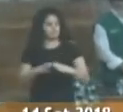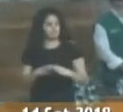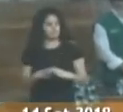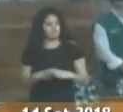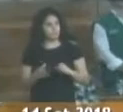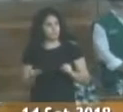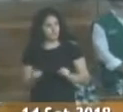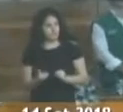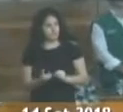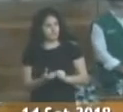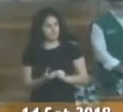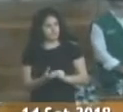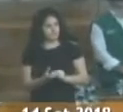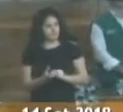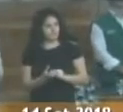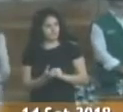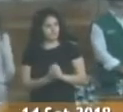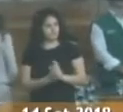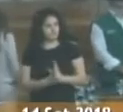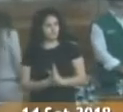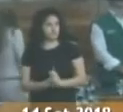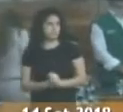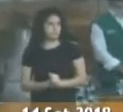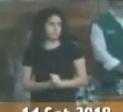ser formada seja